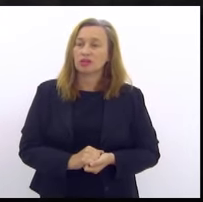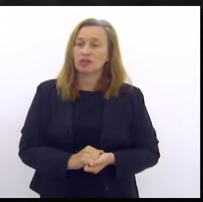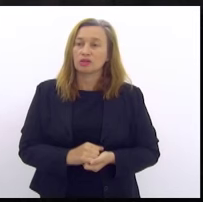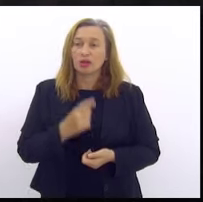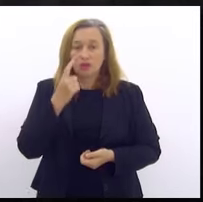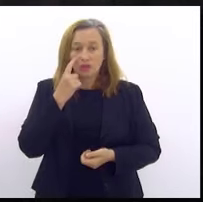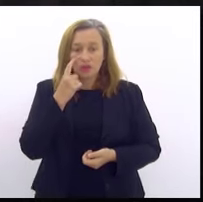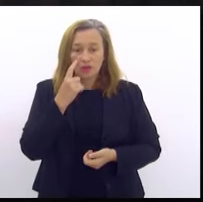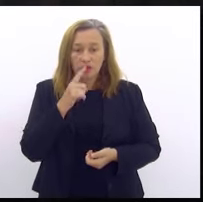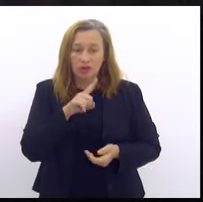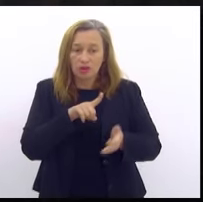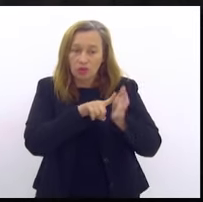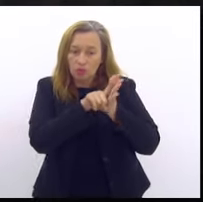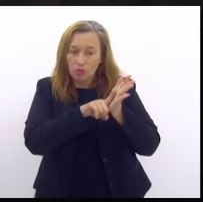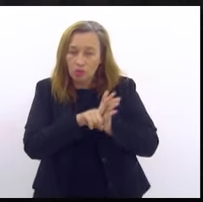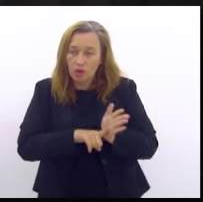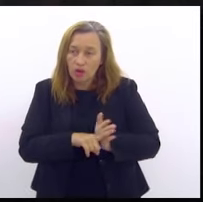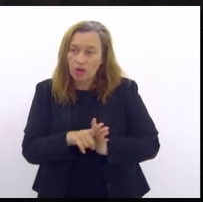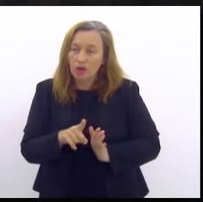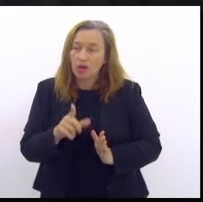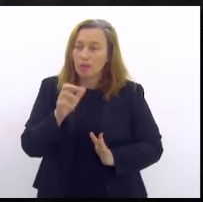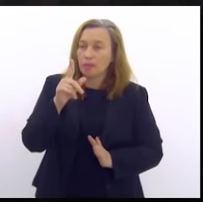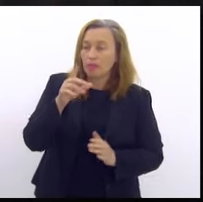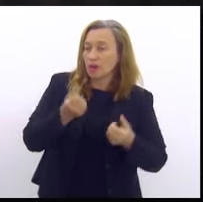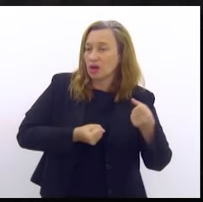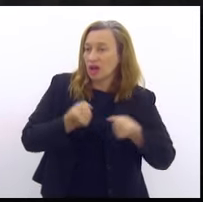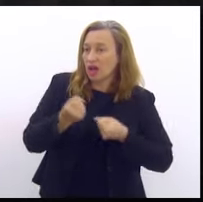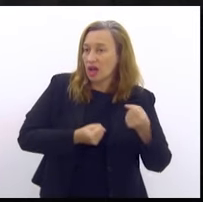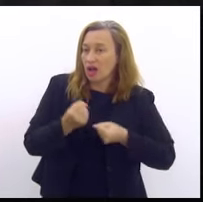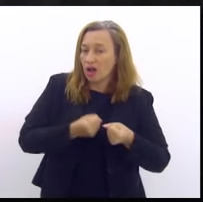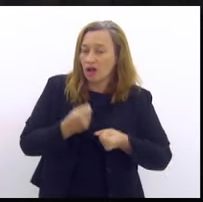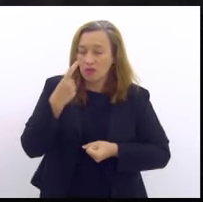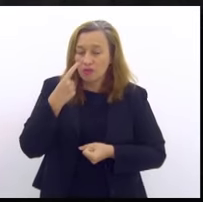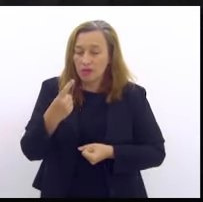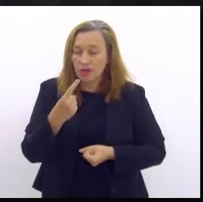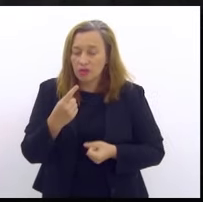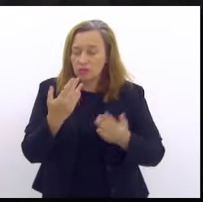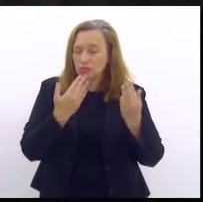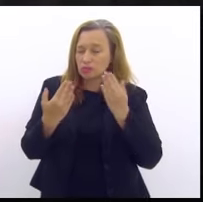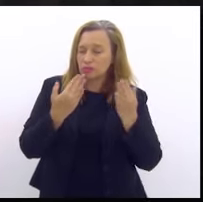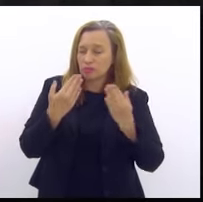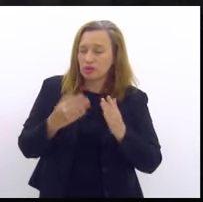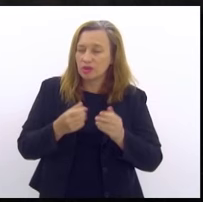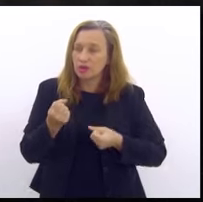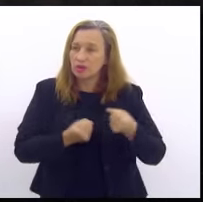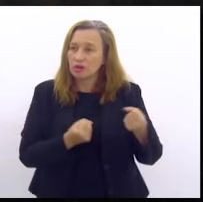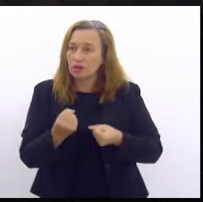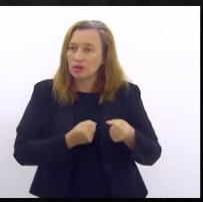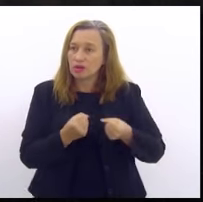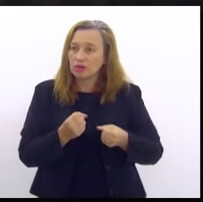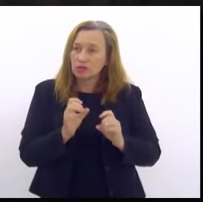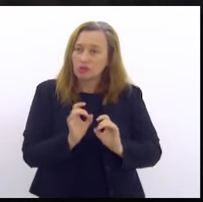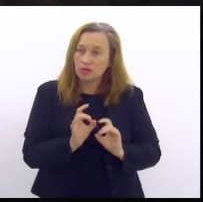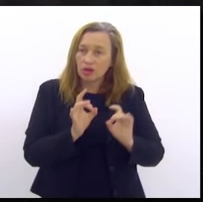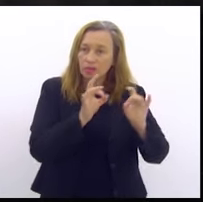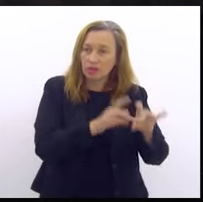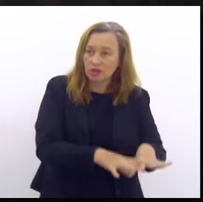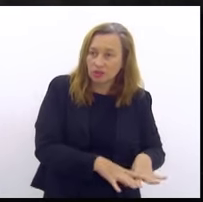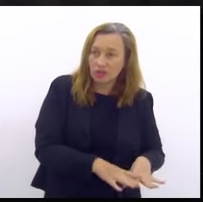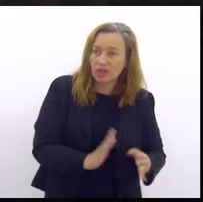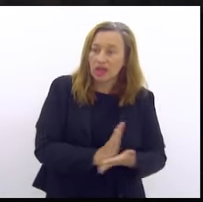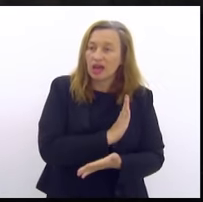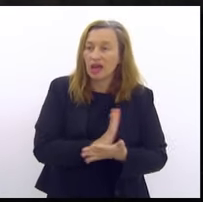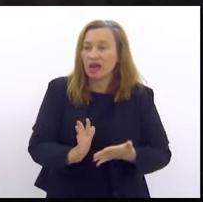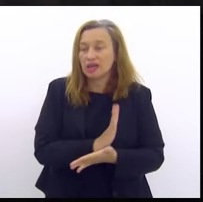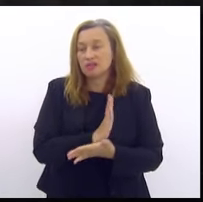carros suspeitos, informar que abordou o carro suspeito jogado na rede, que muitas das